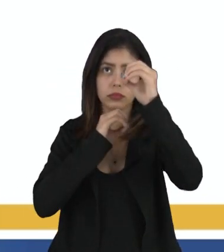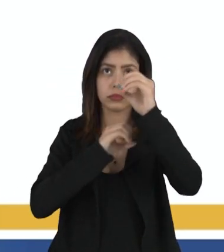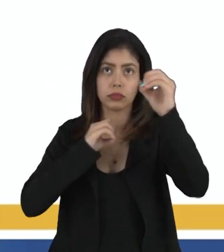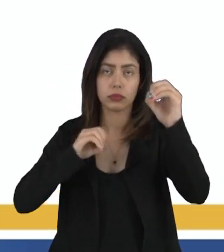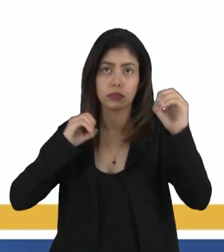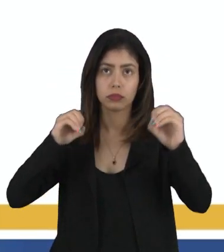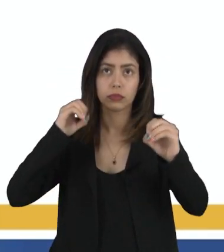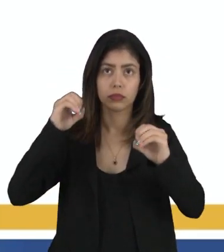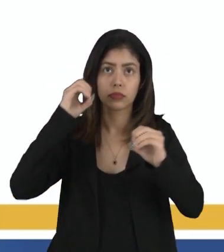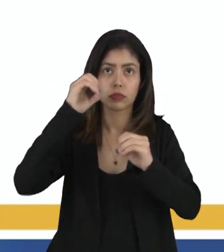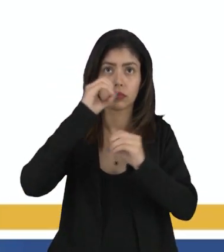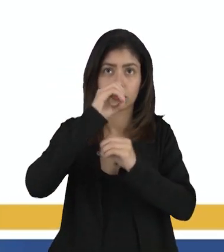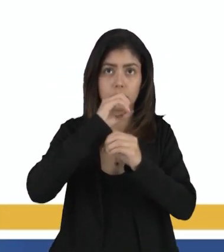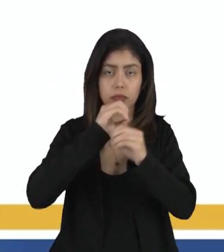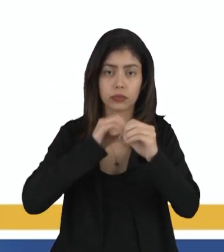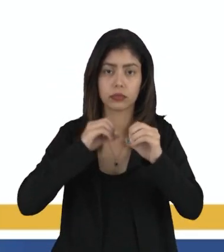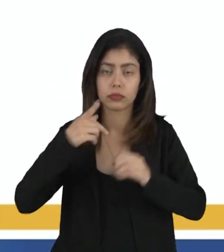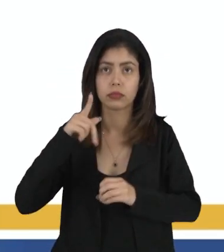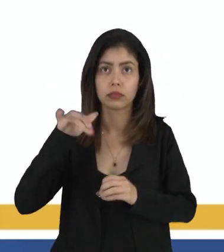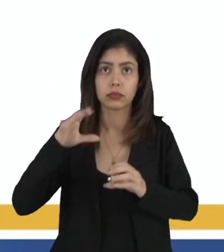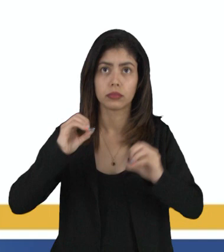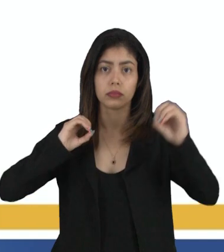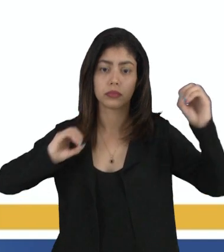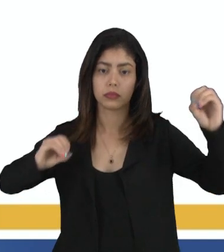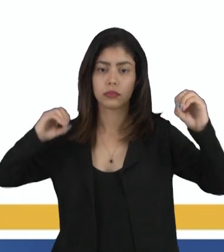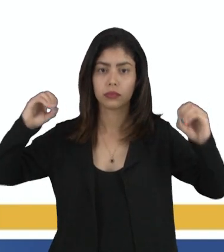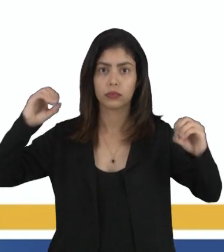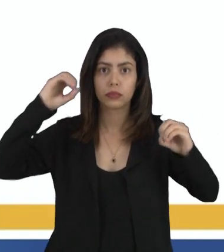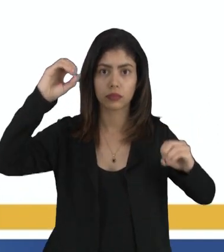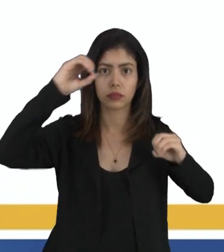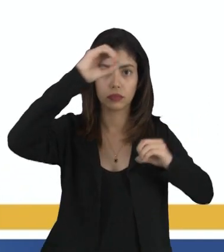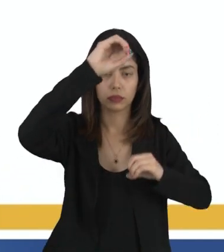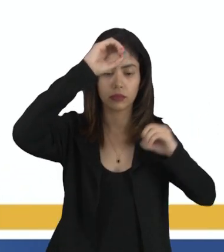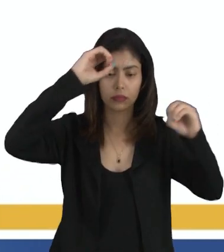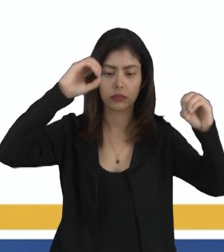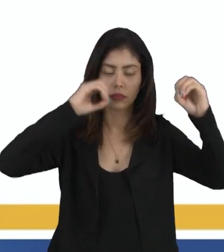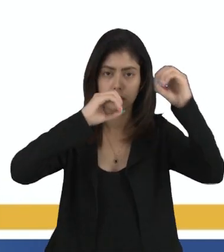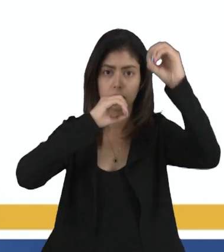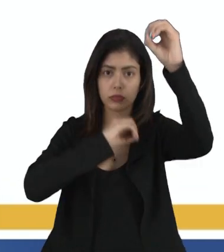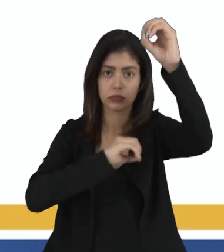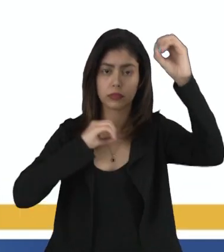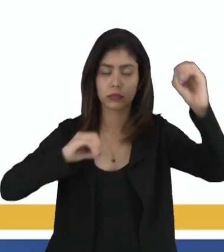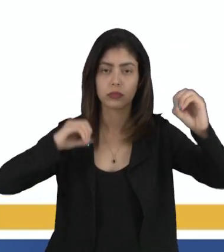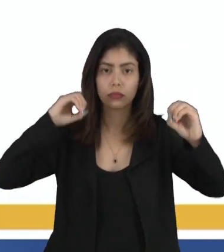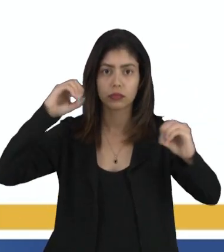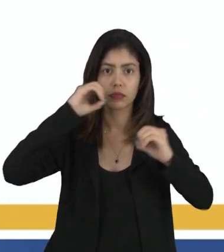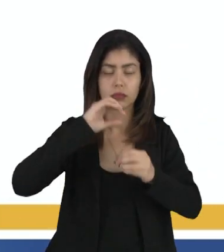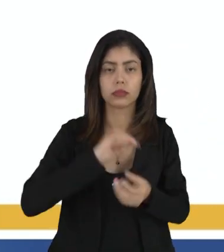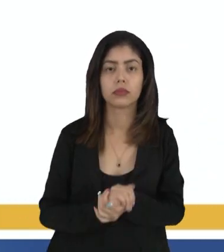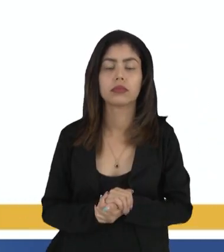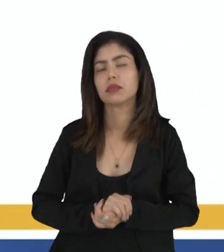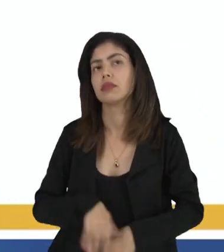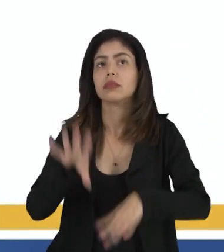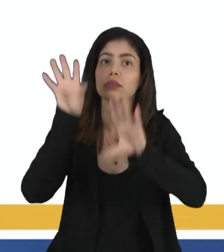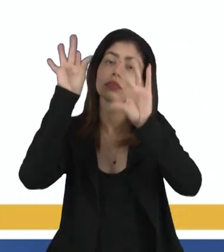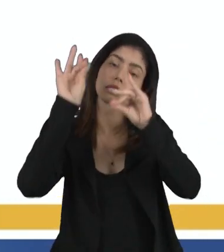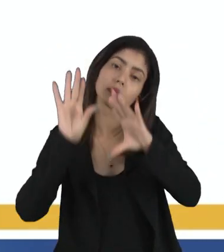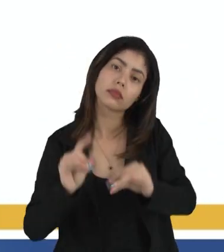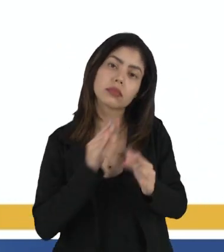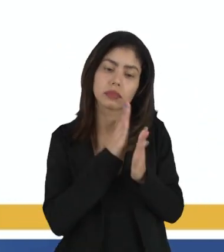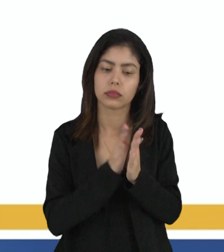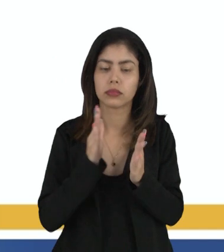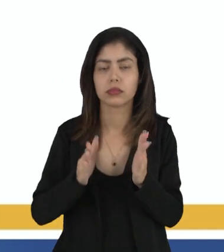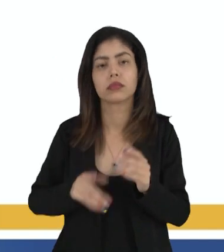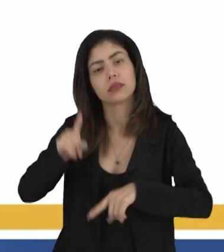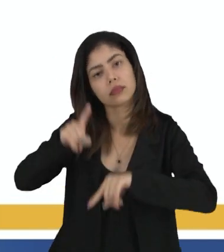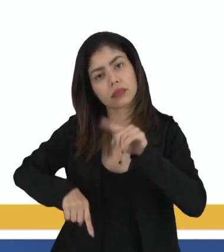aumentou muito mais, e no estado de plasma muito mais ainda. Ou seja, nos estados, essa forma em que essas partículas